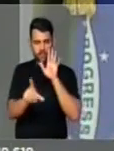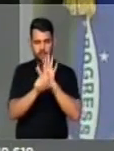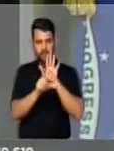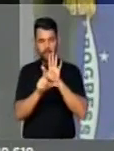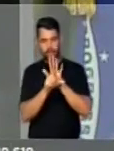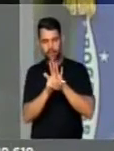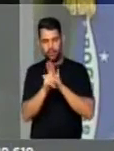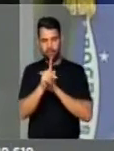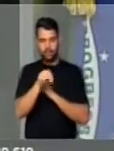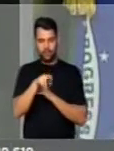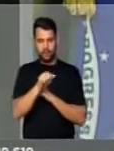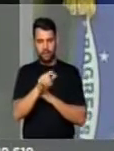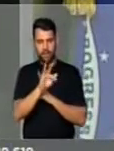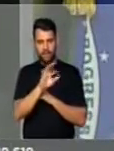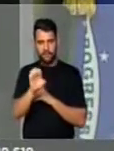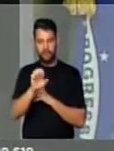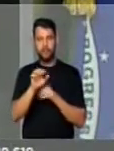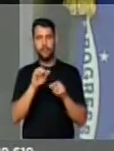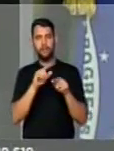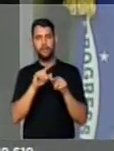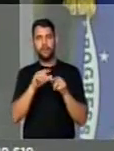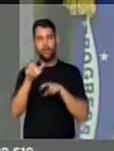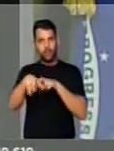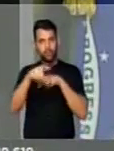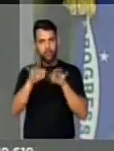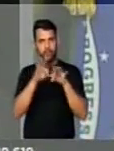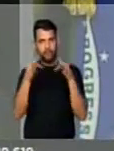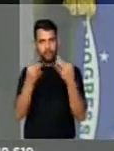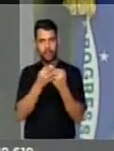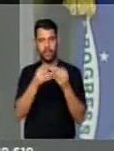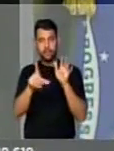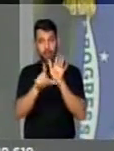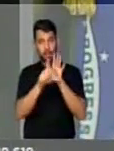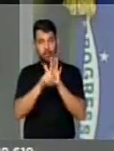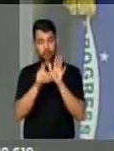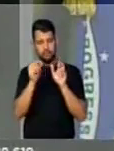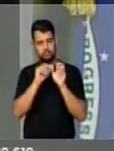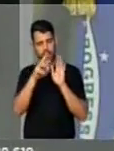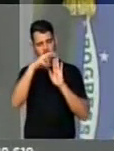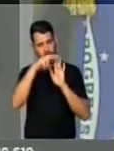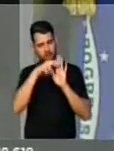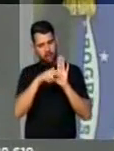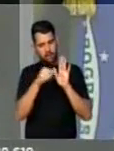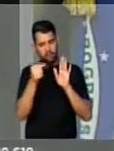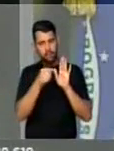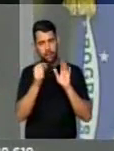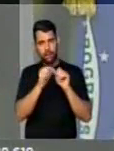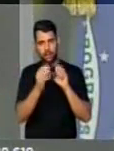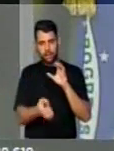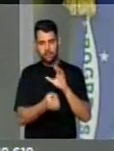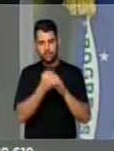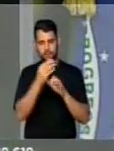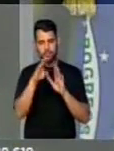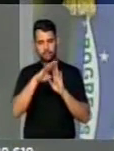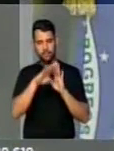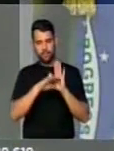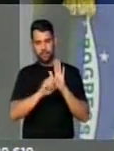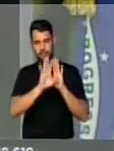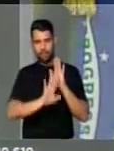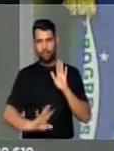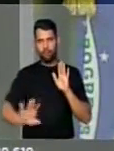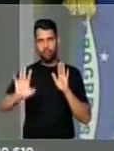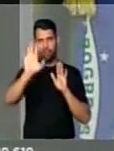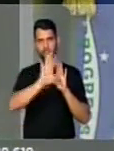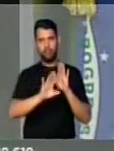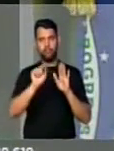do PRONAF, da agricultura familiar. Essa lei que estabelece as diretrizes para a formulação da política